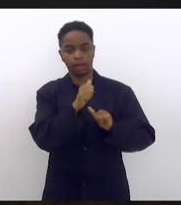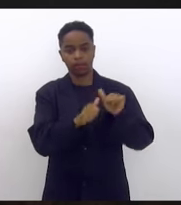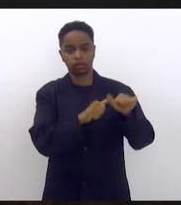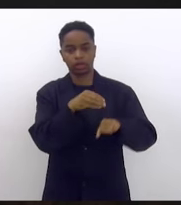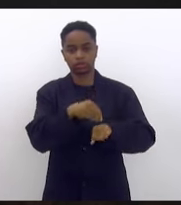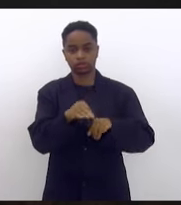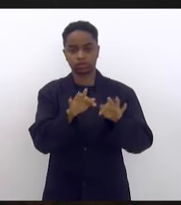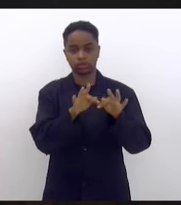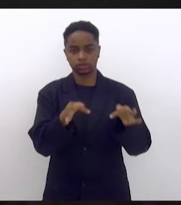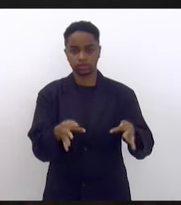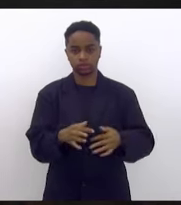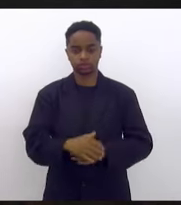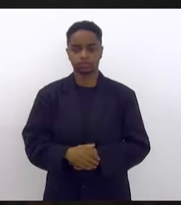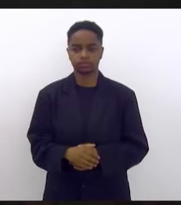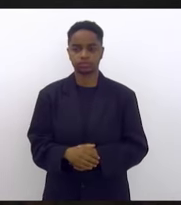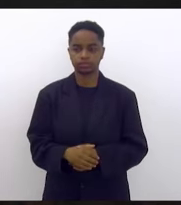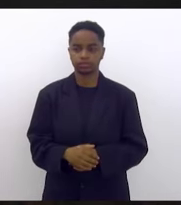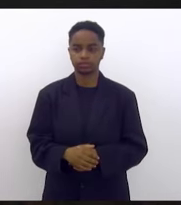indicação simples.